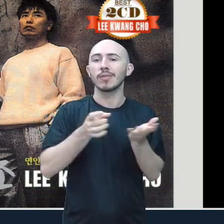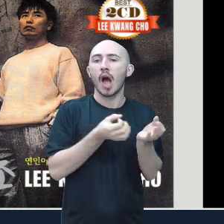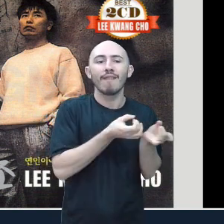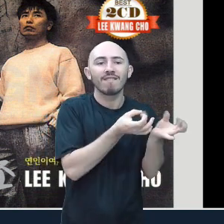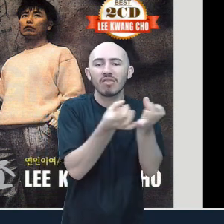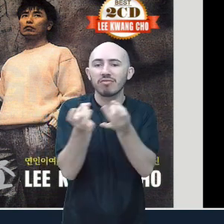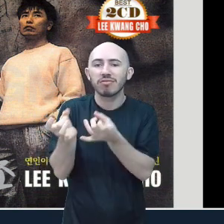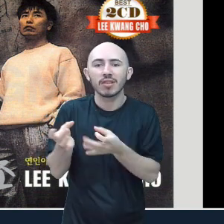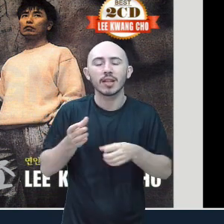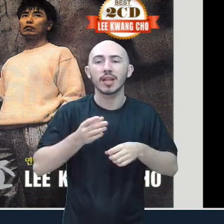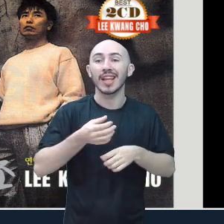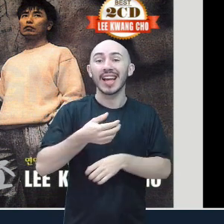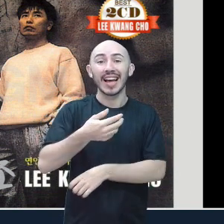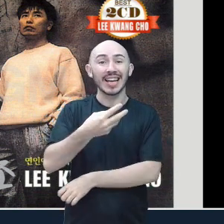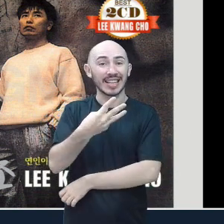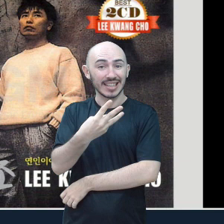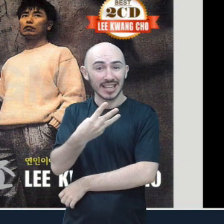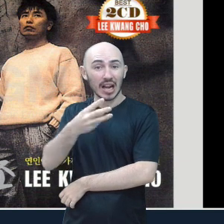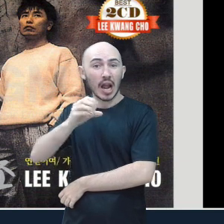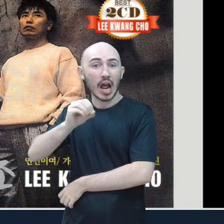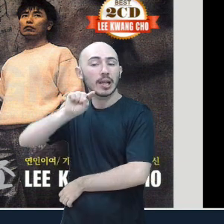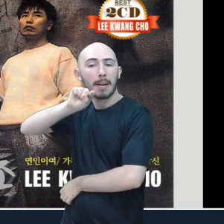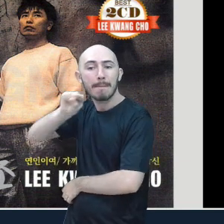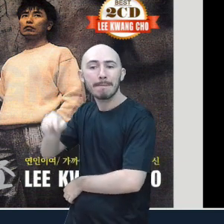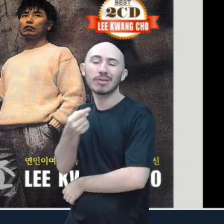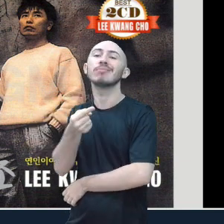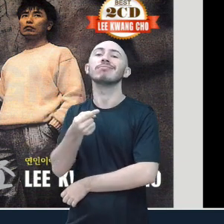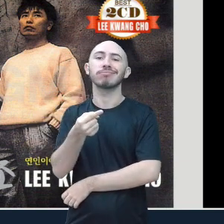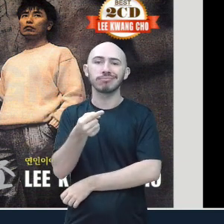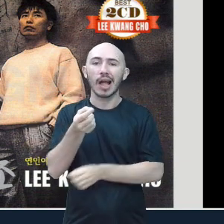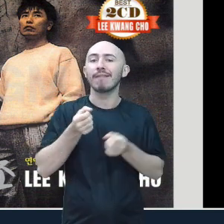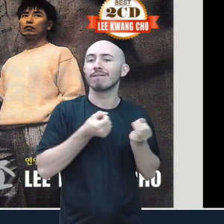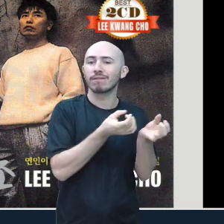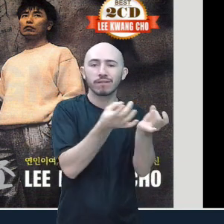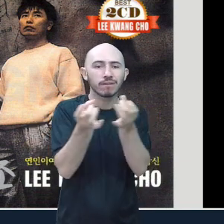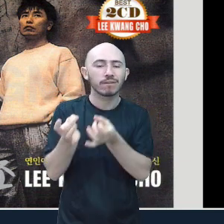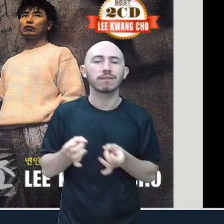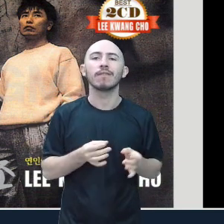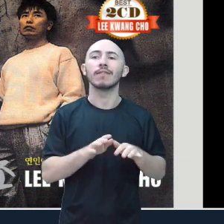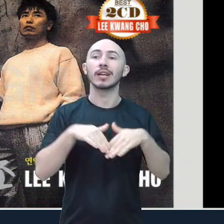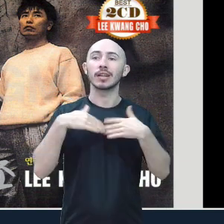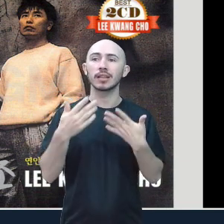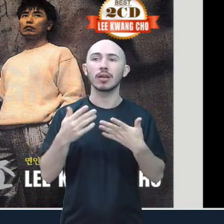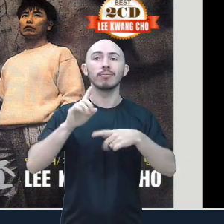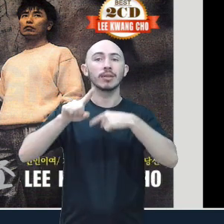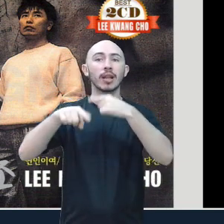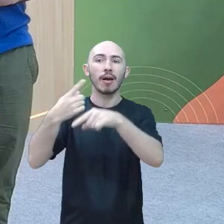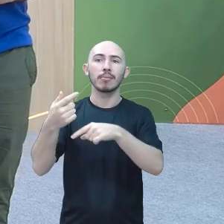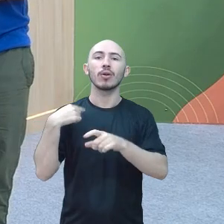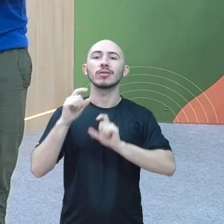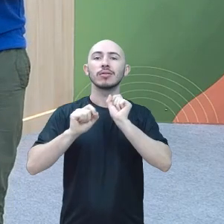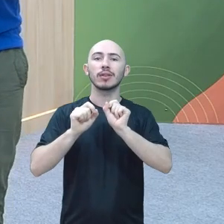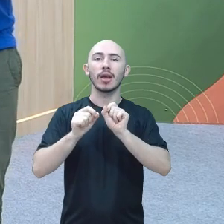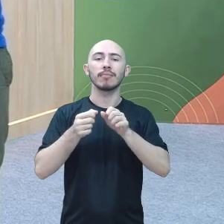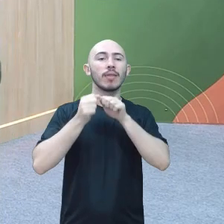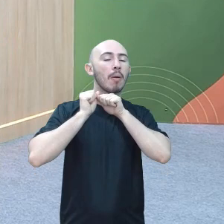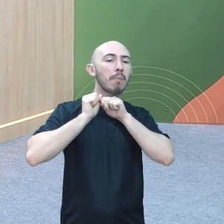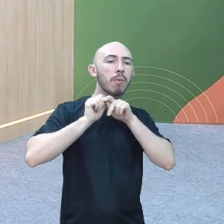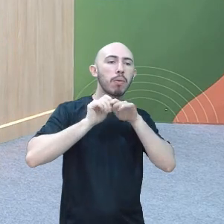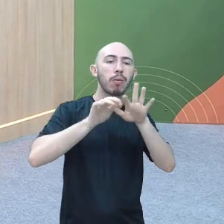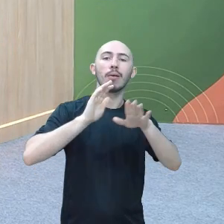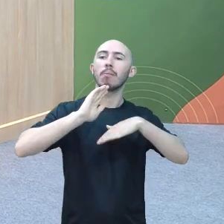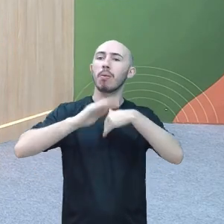cópias, né? E aí, após esse álbum, houve uma ascensão de cantores de balada. E aí a gente